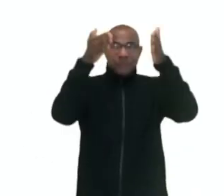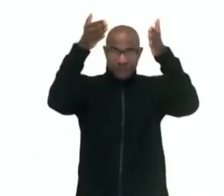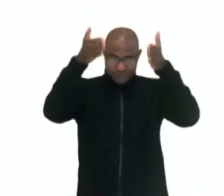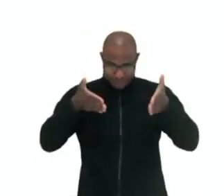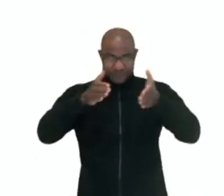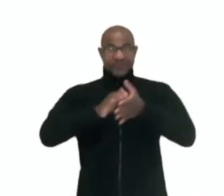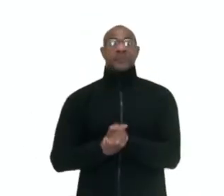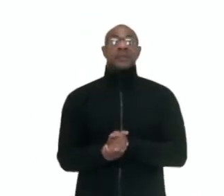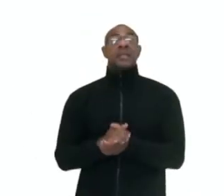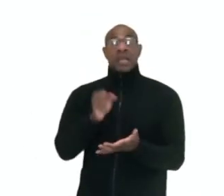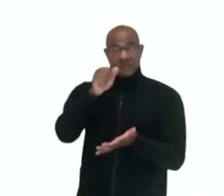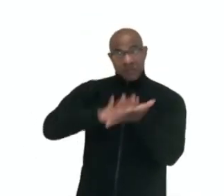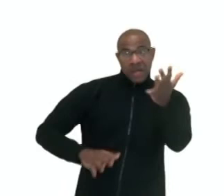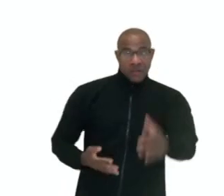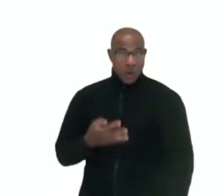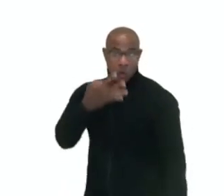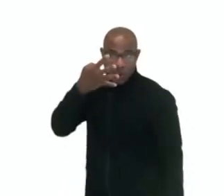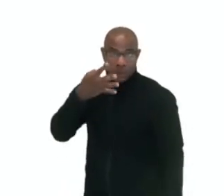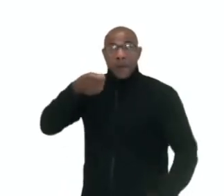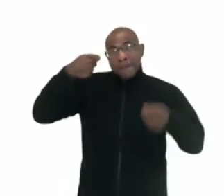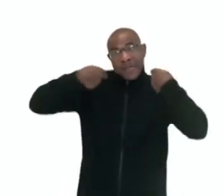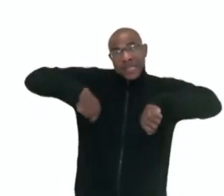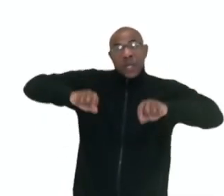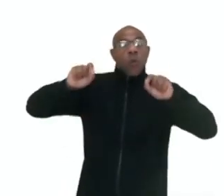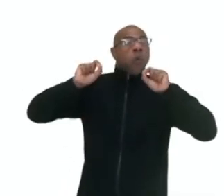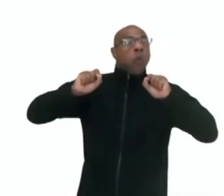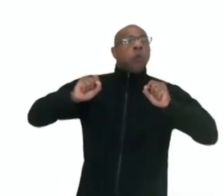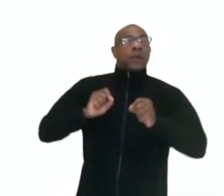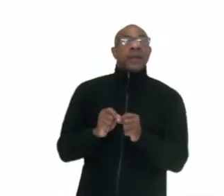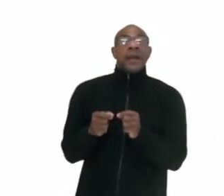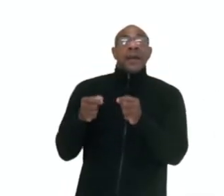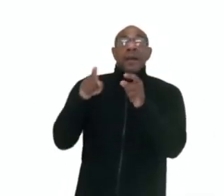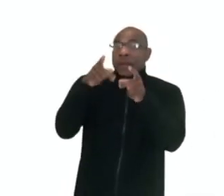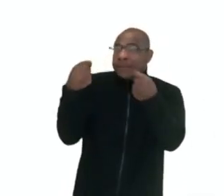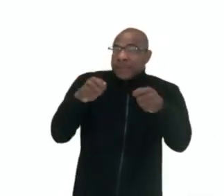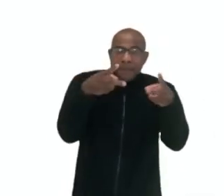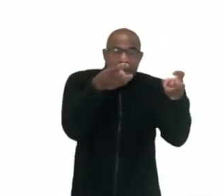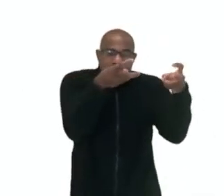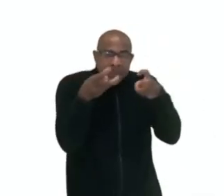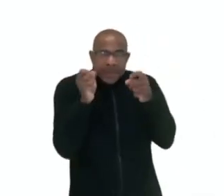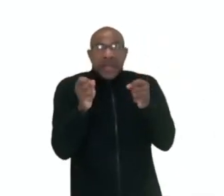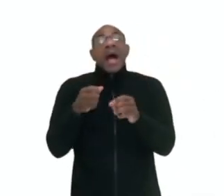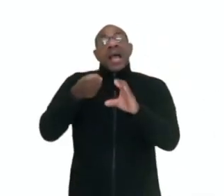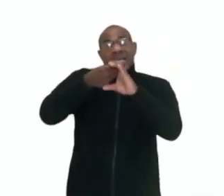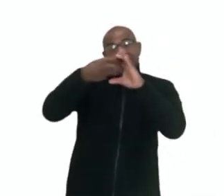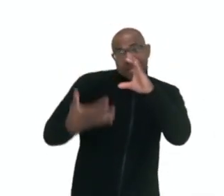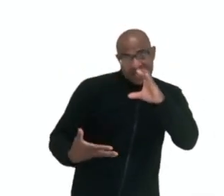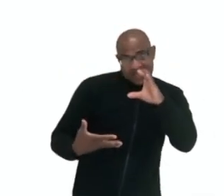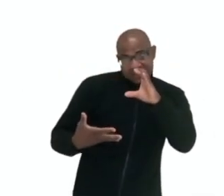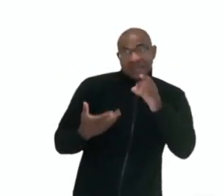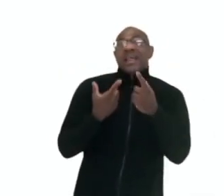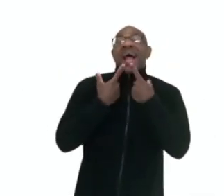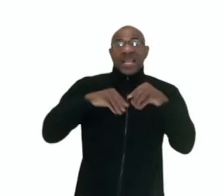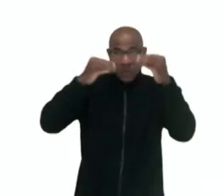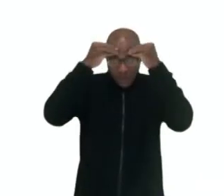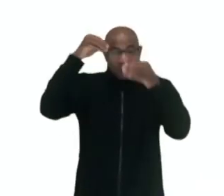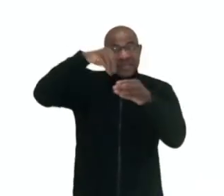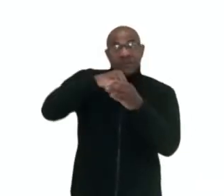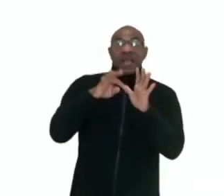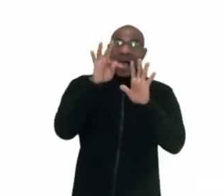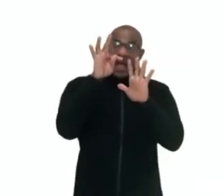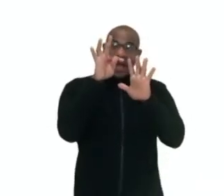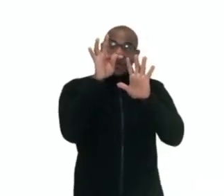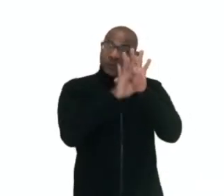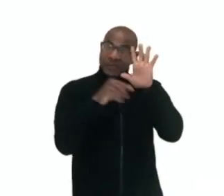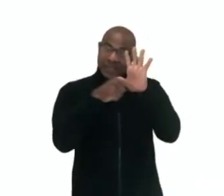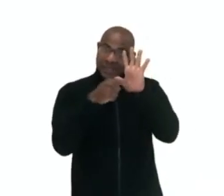Na atividade 4, eu preciso que você identifique as características da linguagem de uma notícia e